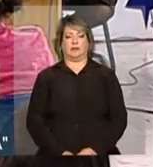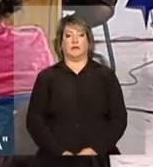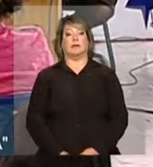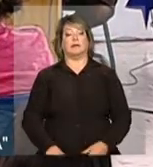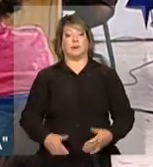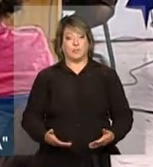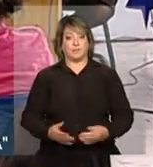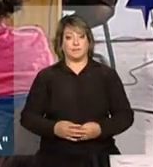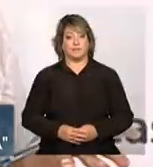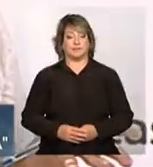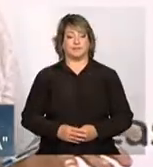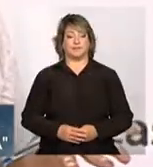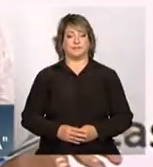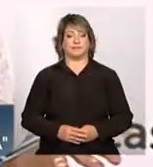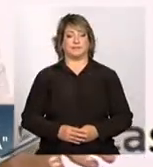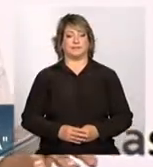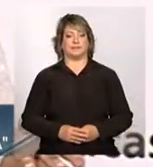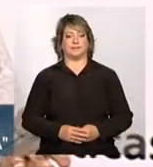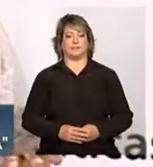então,